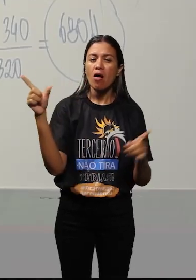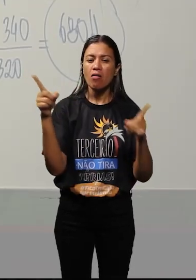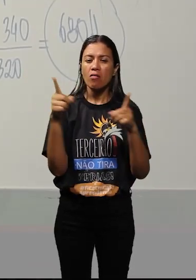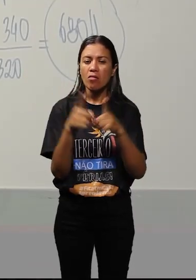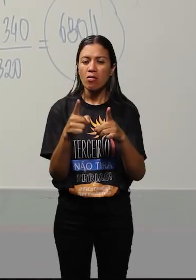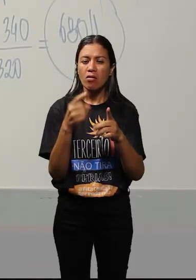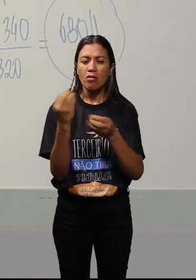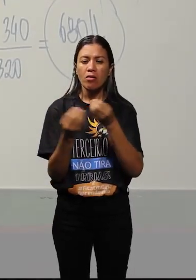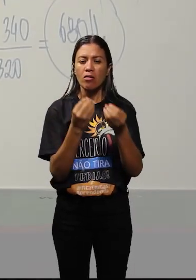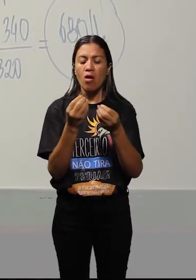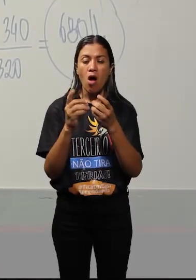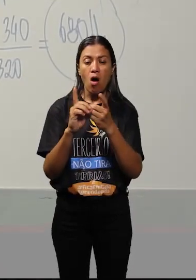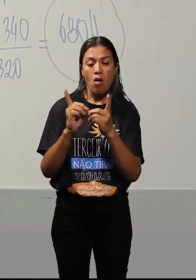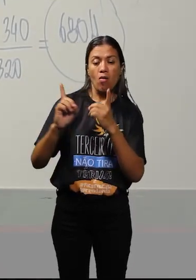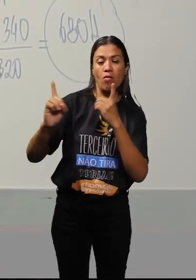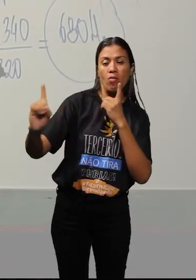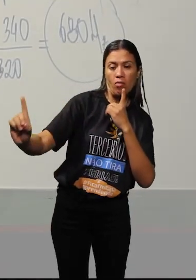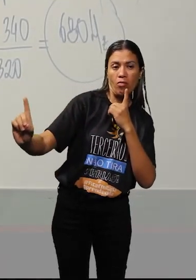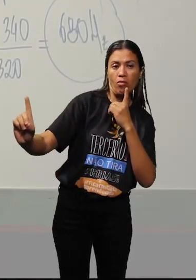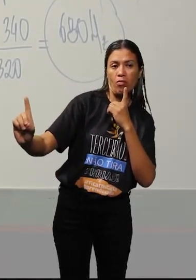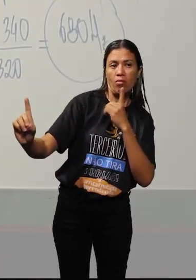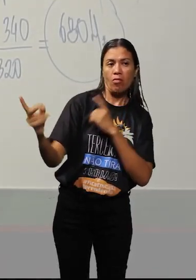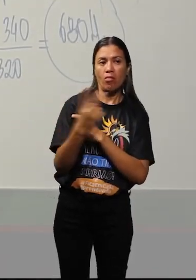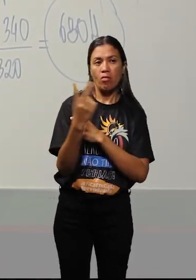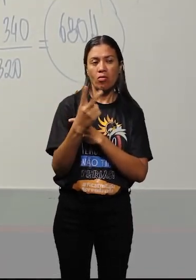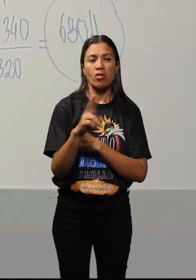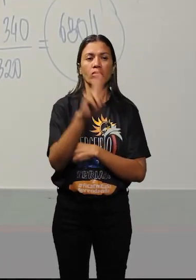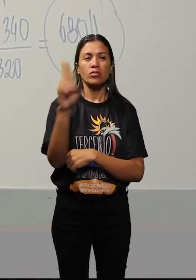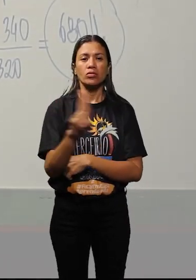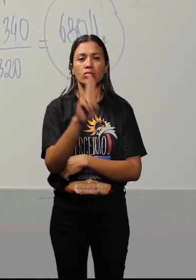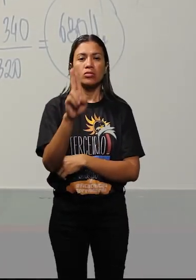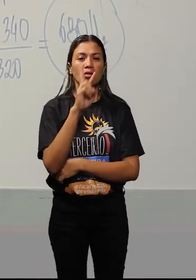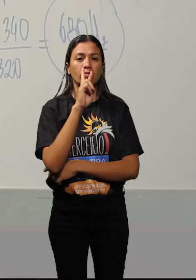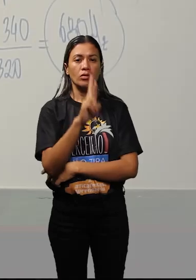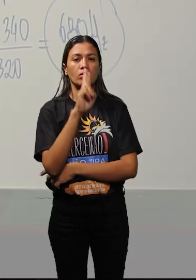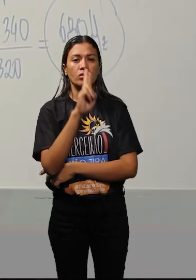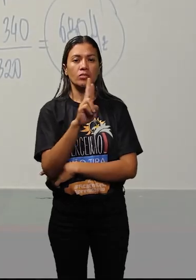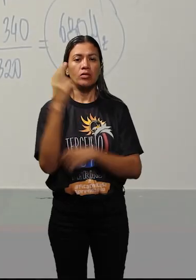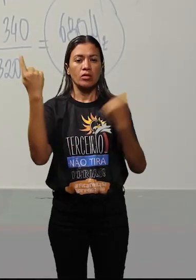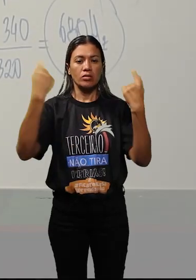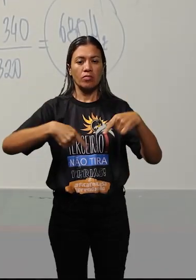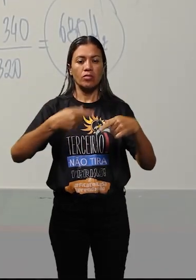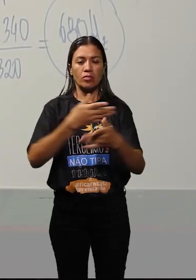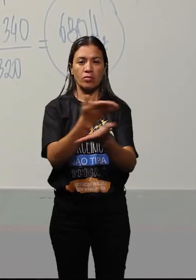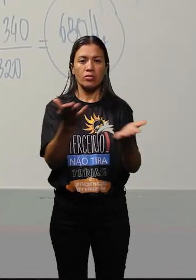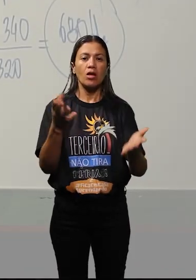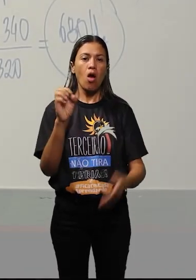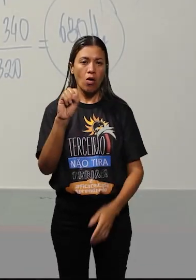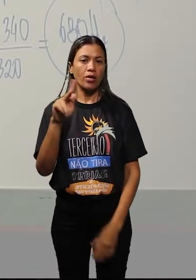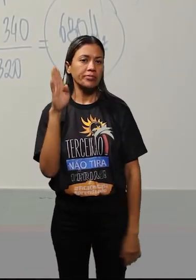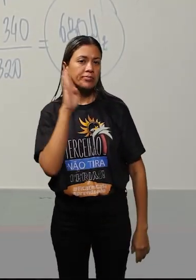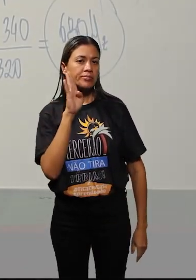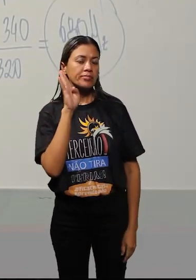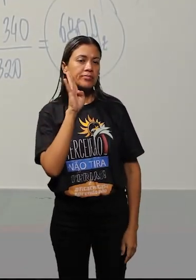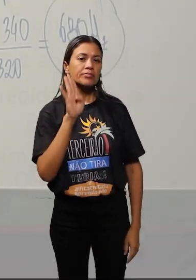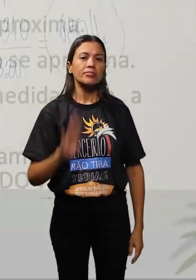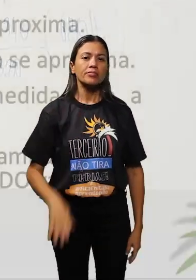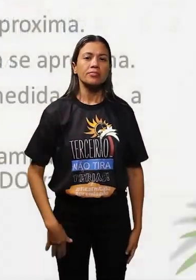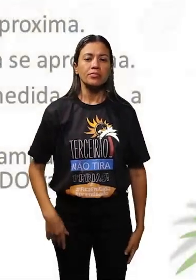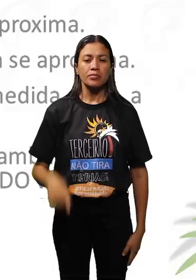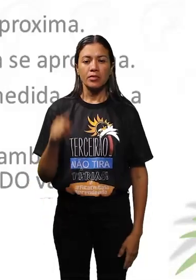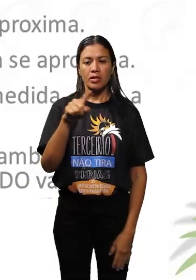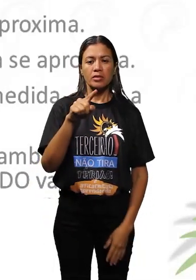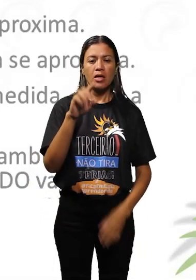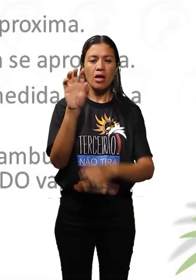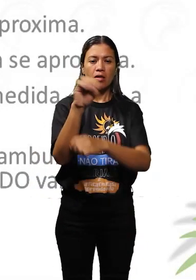tendo uma espécie de afastamento relativo entre eles. Então, isso aí vocês vão usar para resolver esse desafio aí para vocês, beleza? Essa aqui